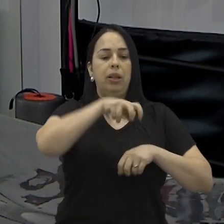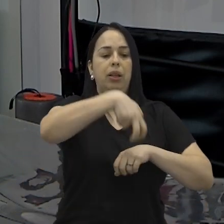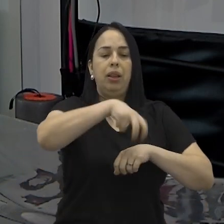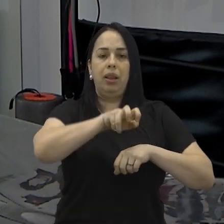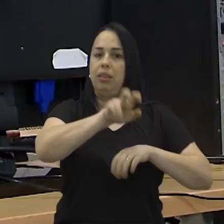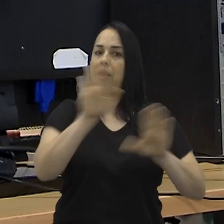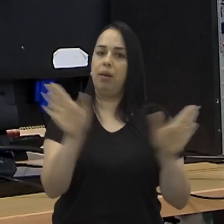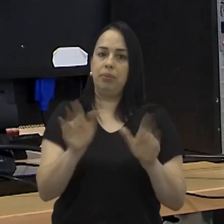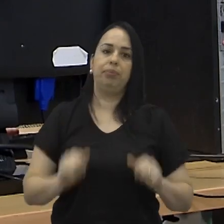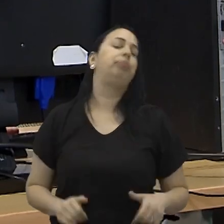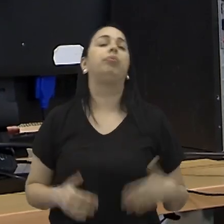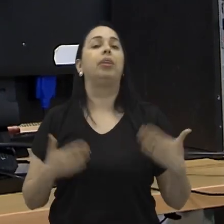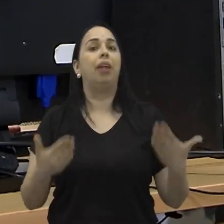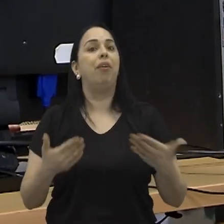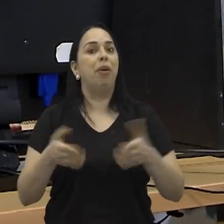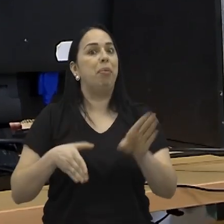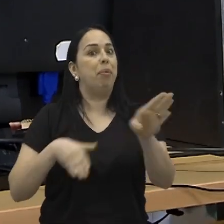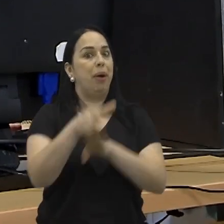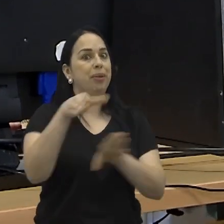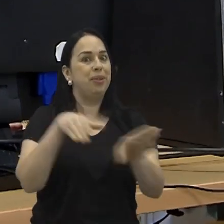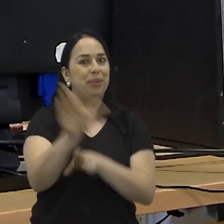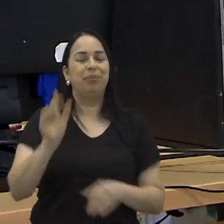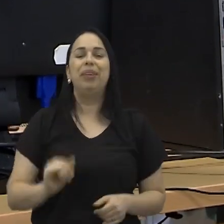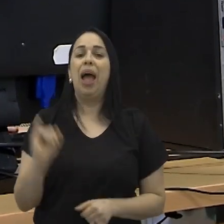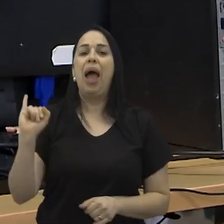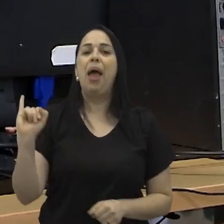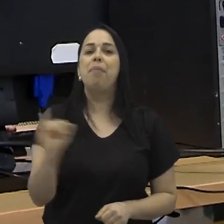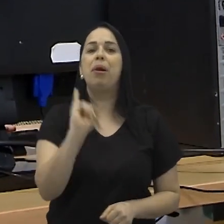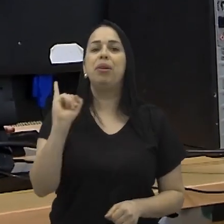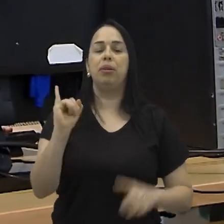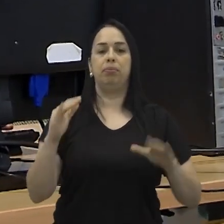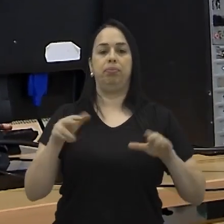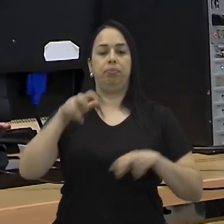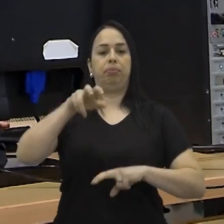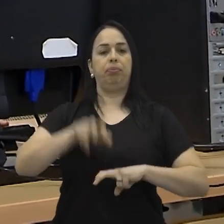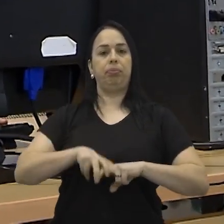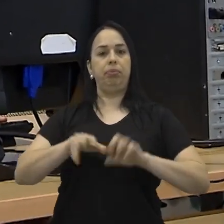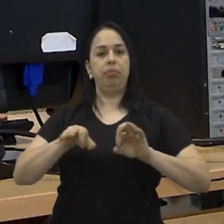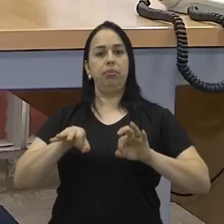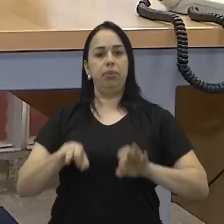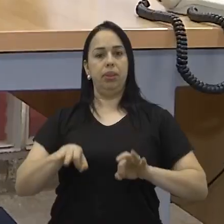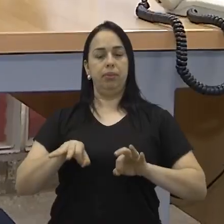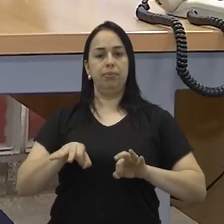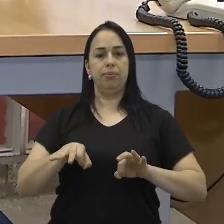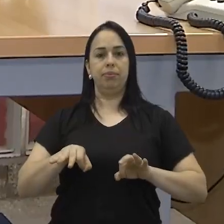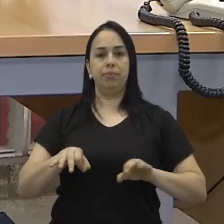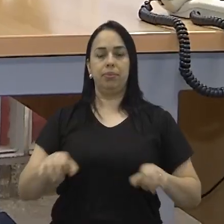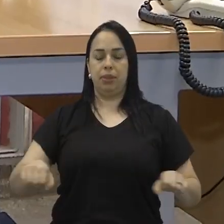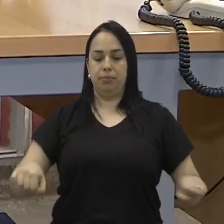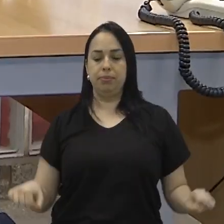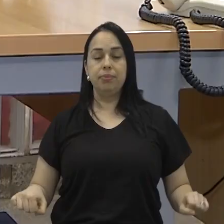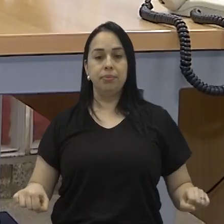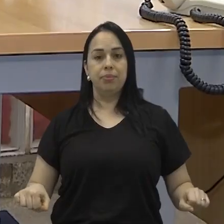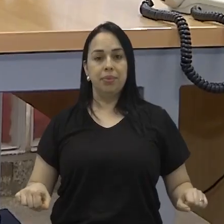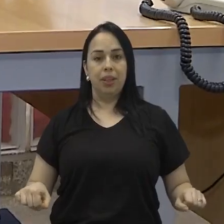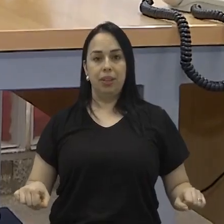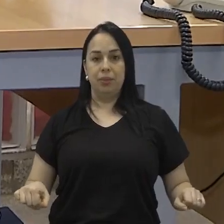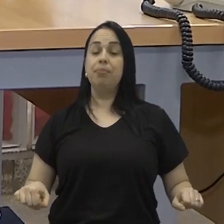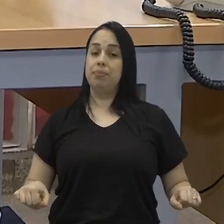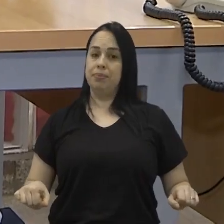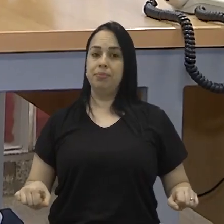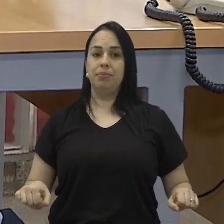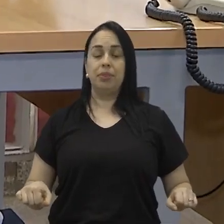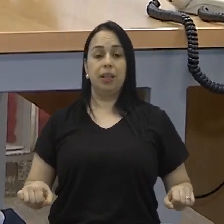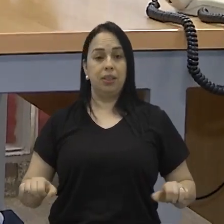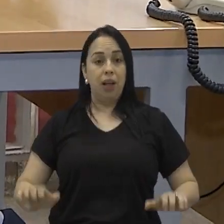desse objeto. Então, vamos às dicas. É importante uma postura correta, ter atenção com a maneira de se